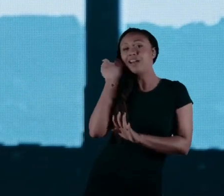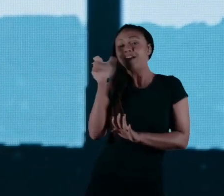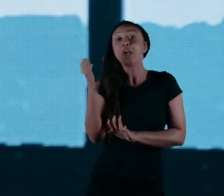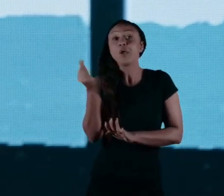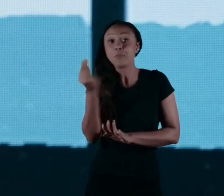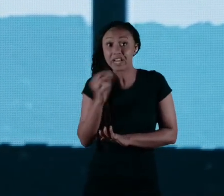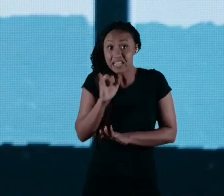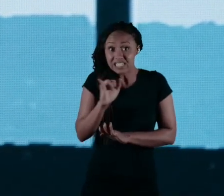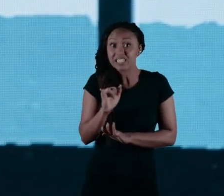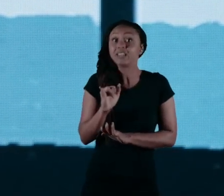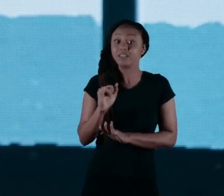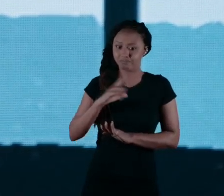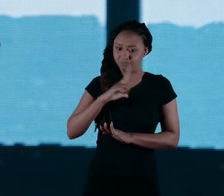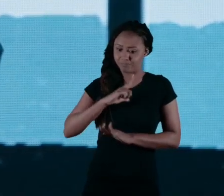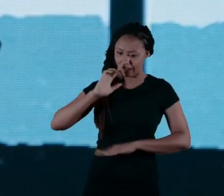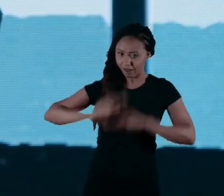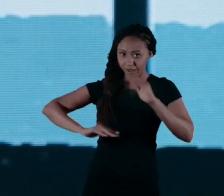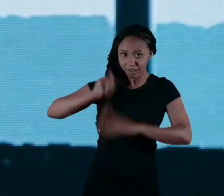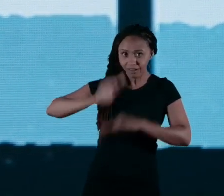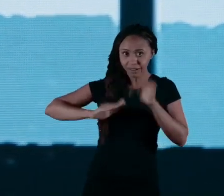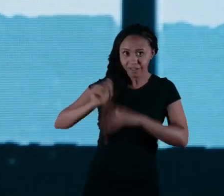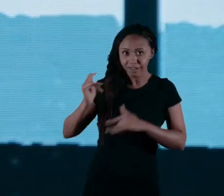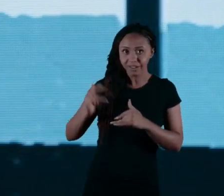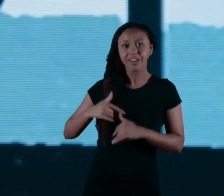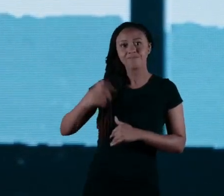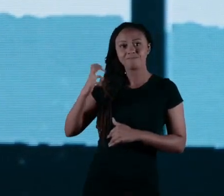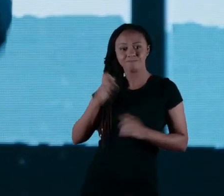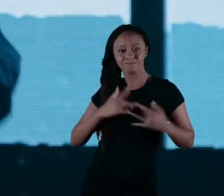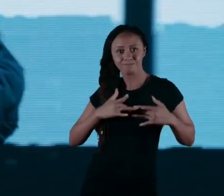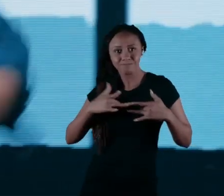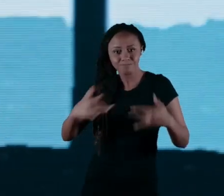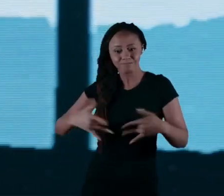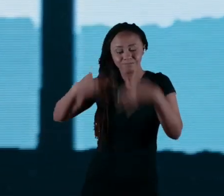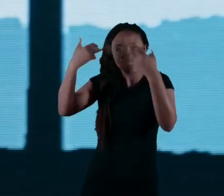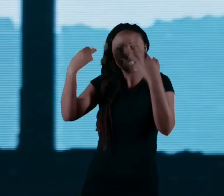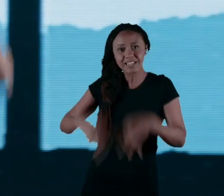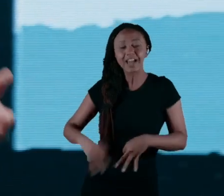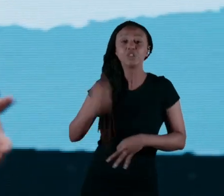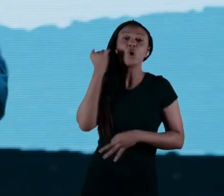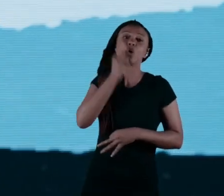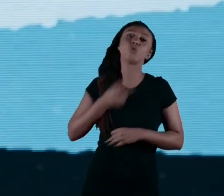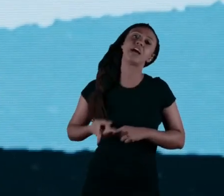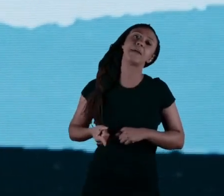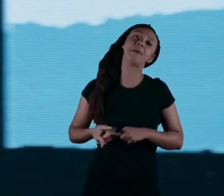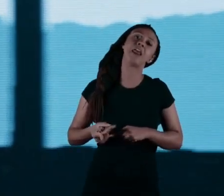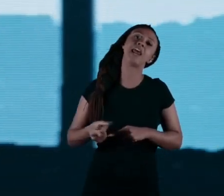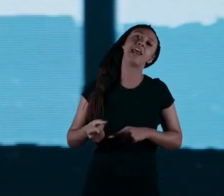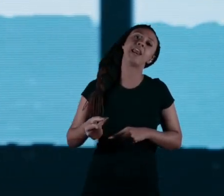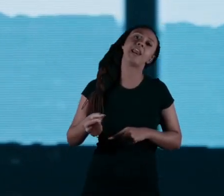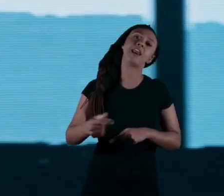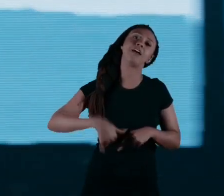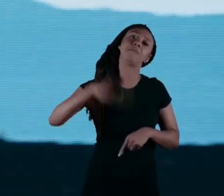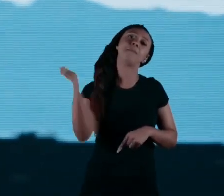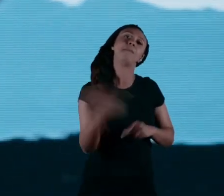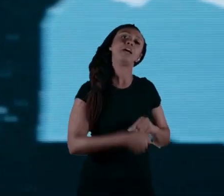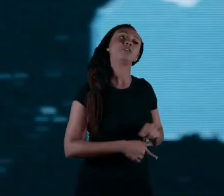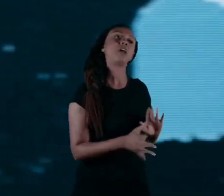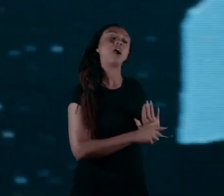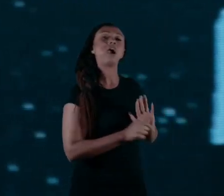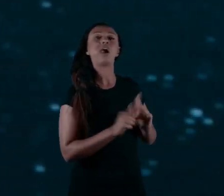anda com honestidade sempre prevalece mais e num prazo muito mais longo do que quem rouba.